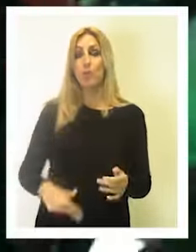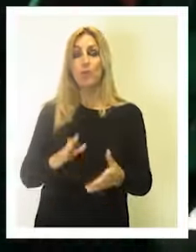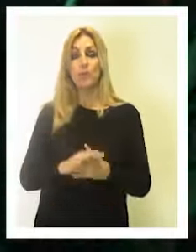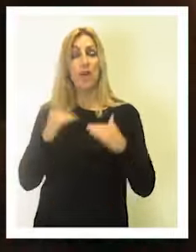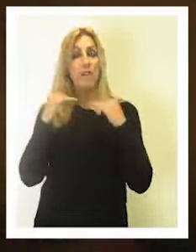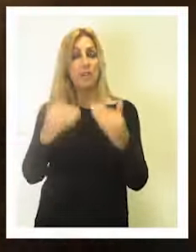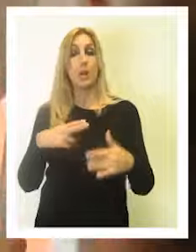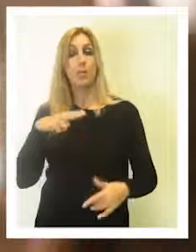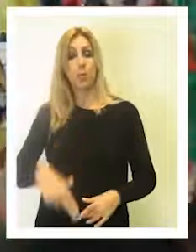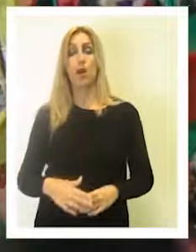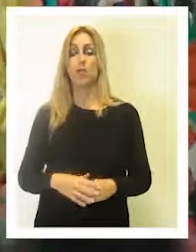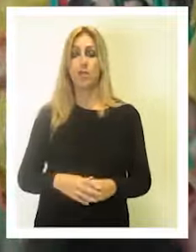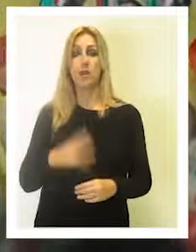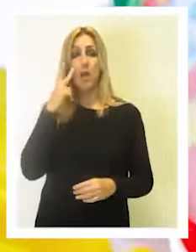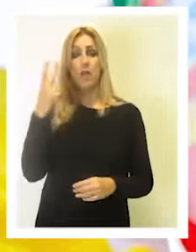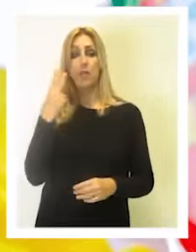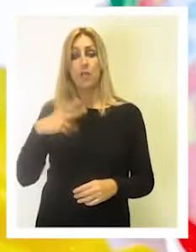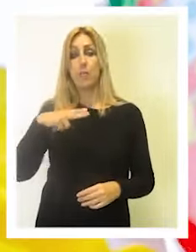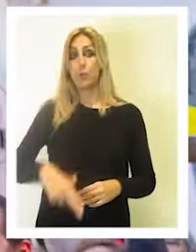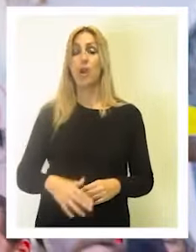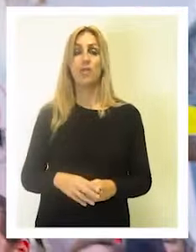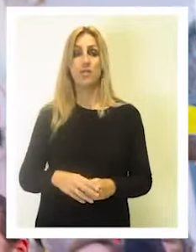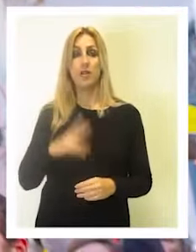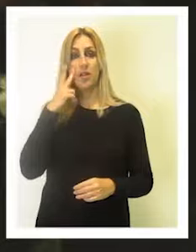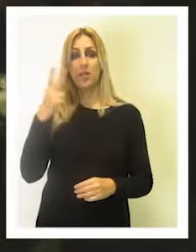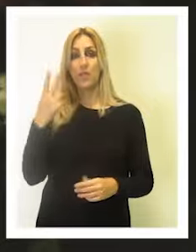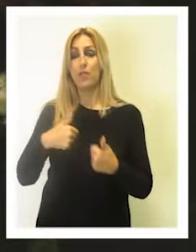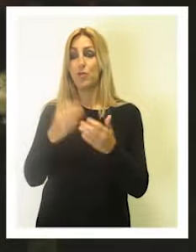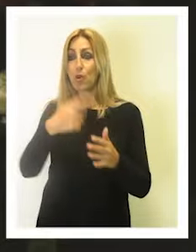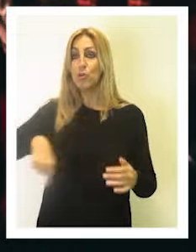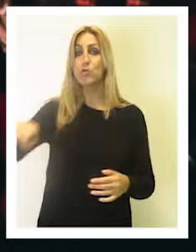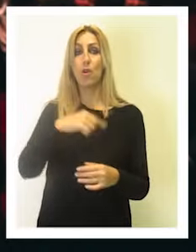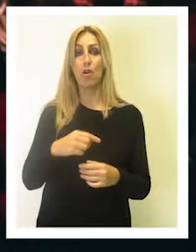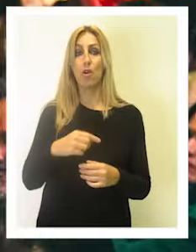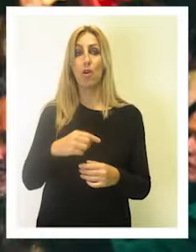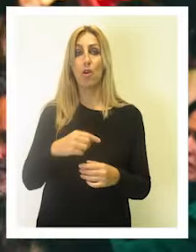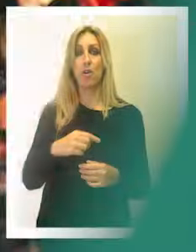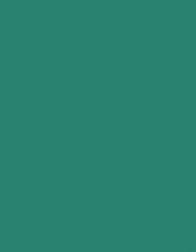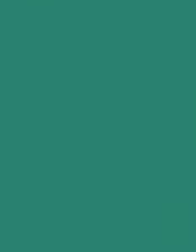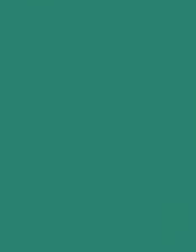portugueses. Avançar Portugal! Viva Portugal! Viva a todos nós!